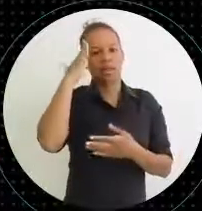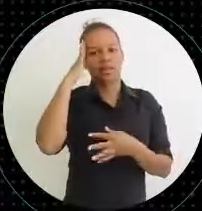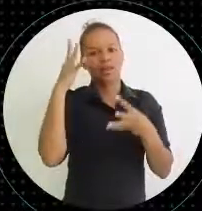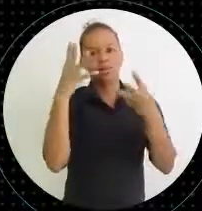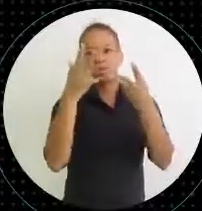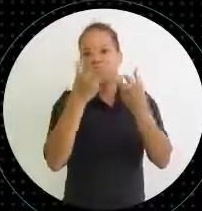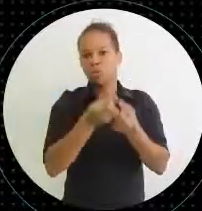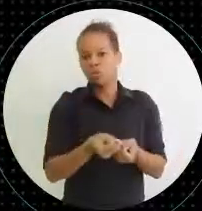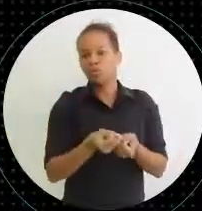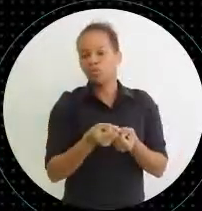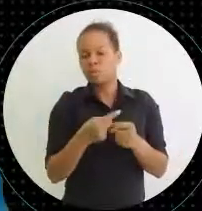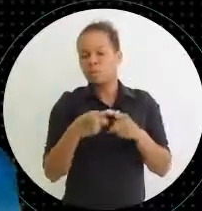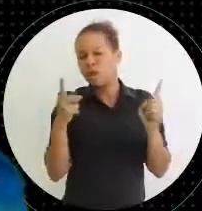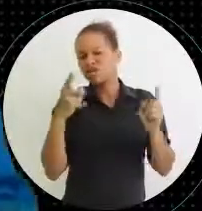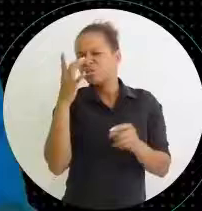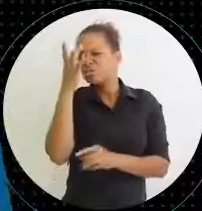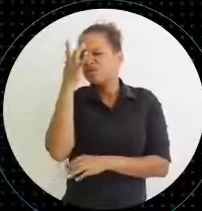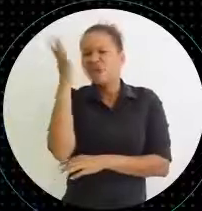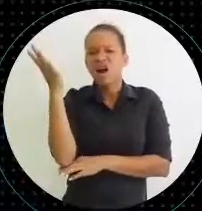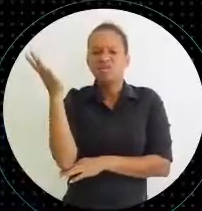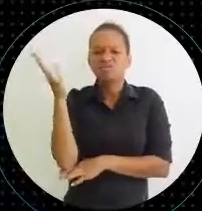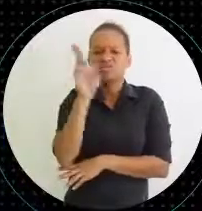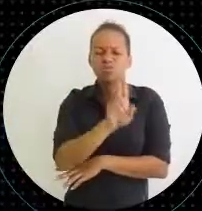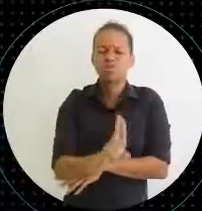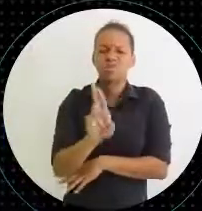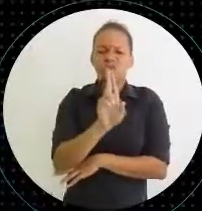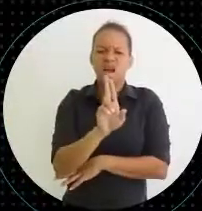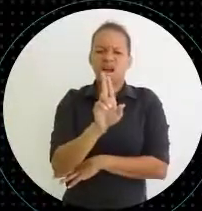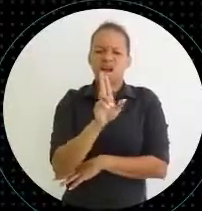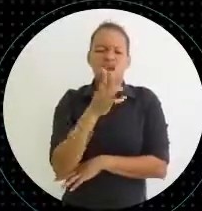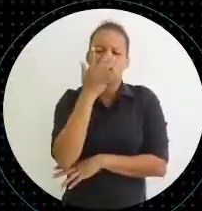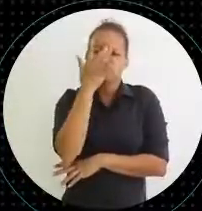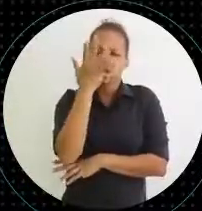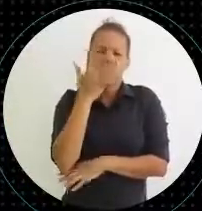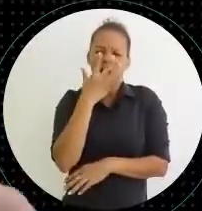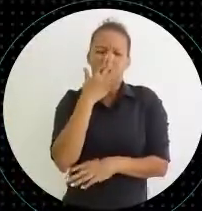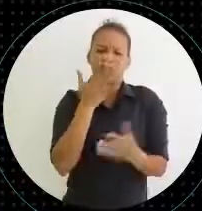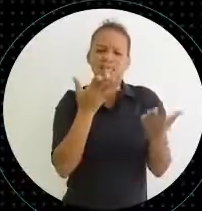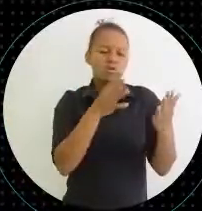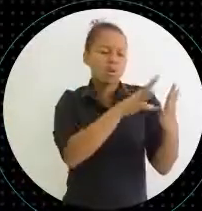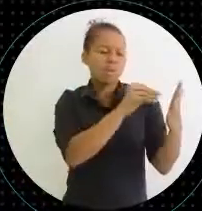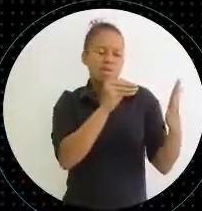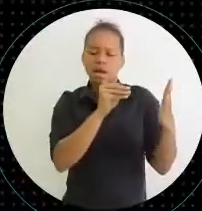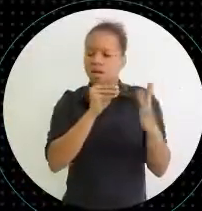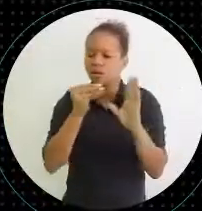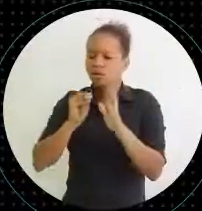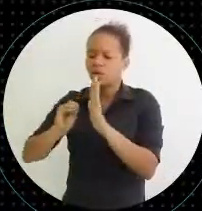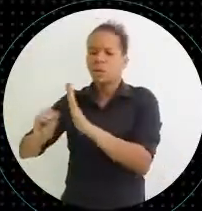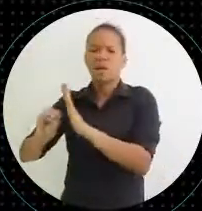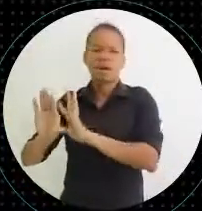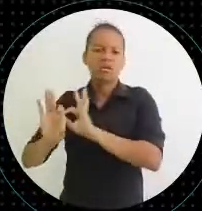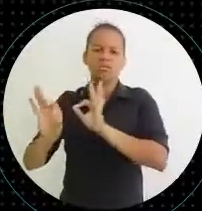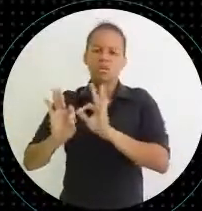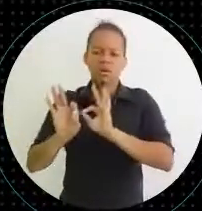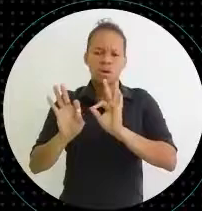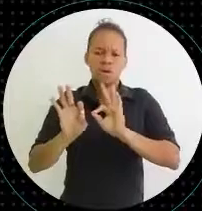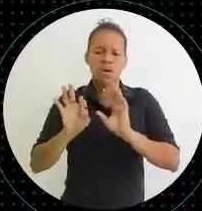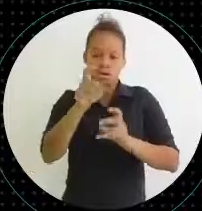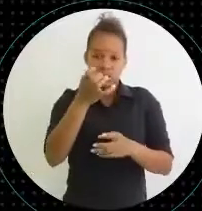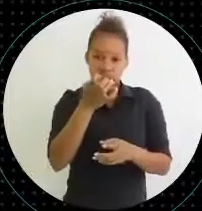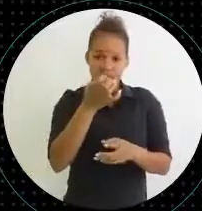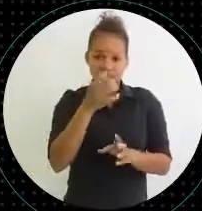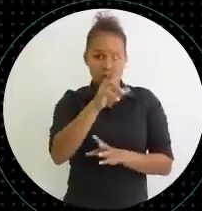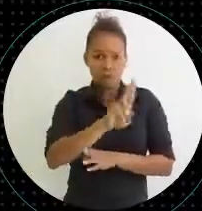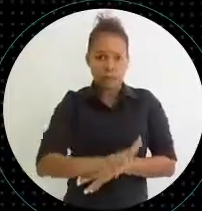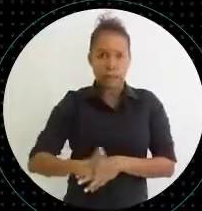toda a partezinha dele. Mas ele é muito fácil de ser utilizado, é literalmente um copiar e colar, certo? Então quando você